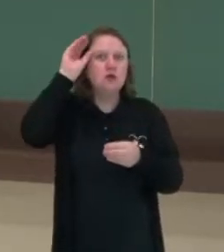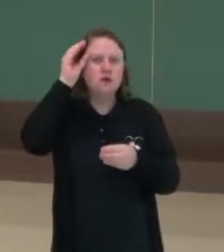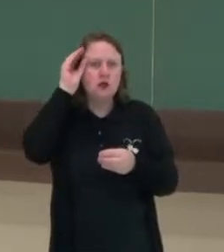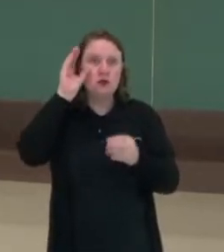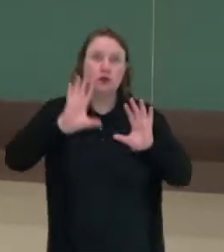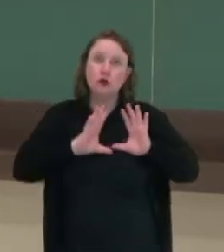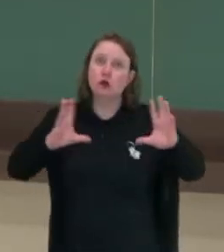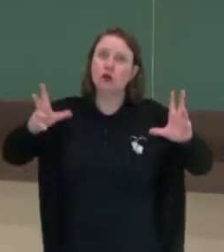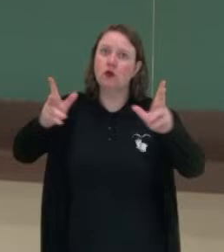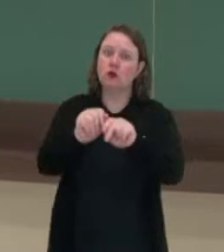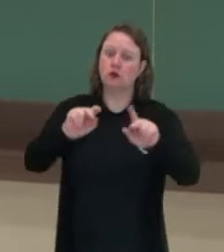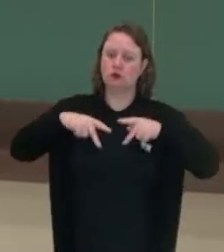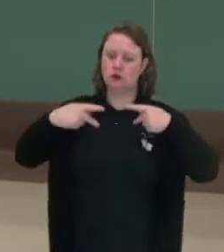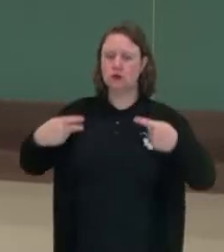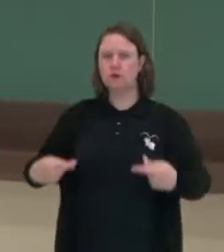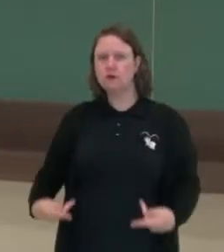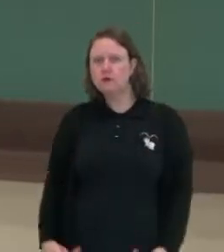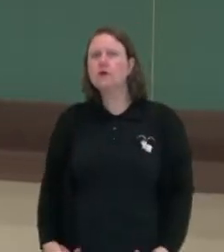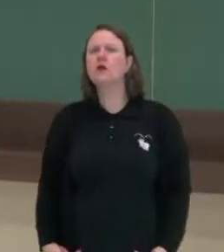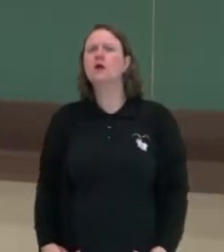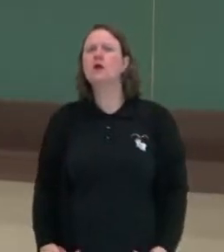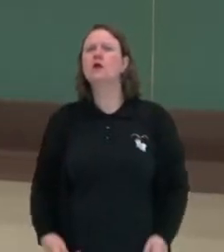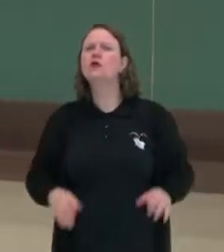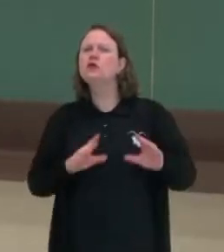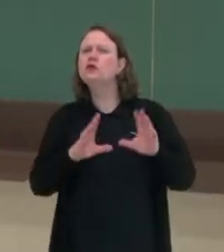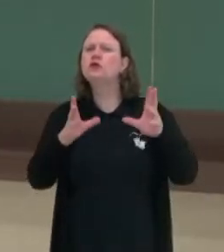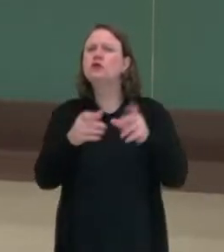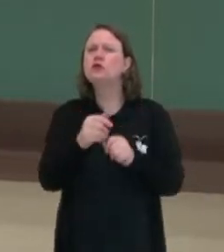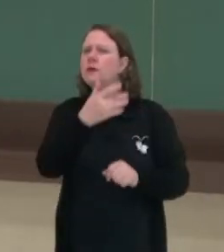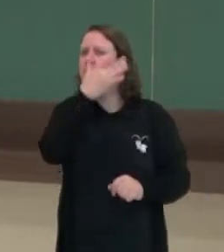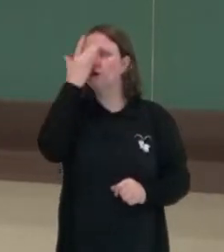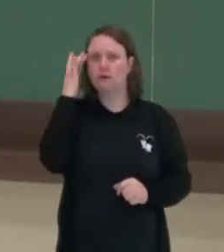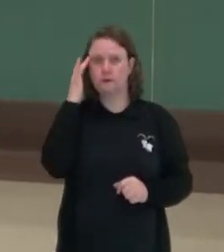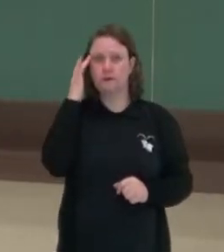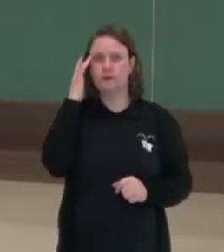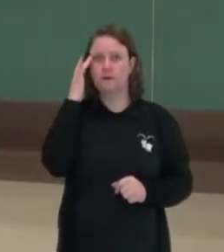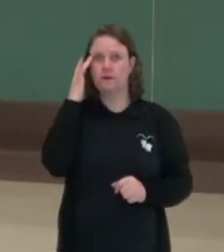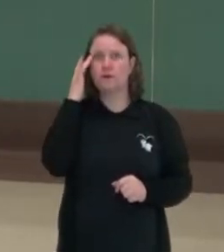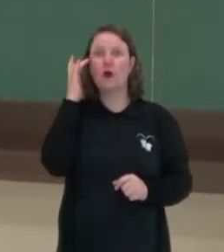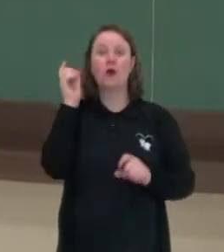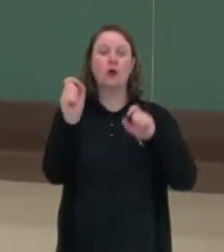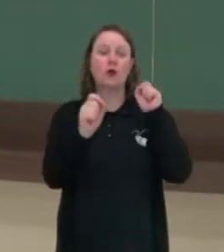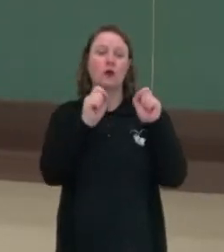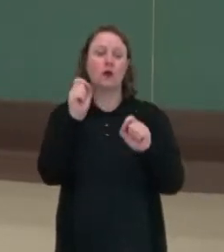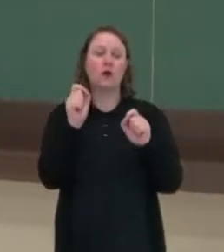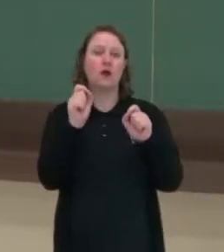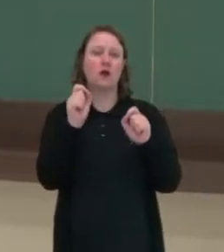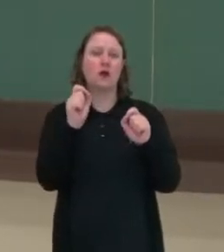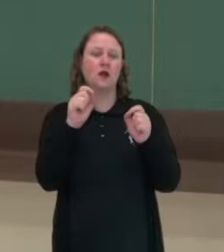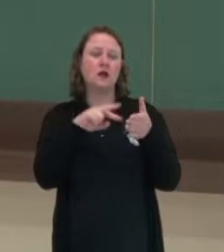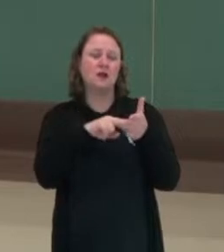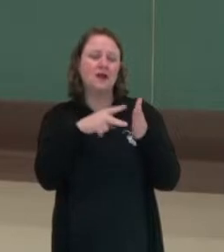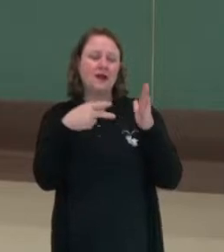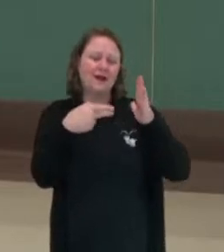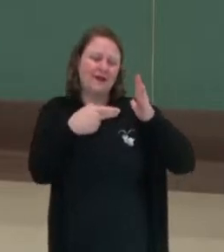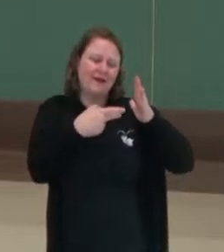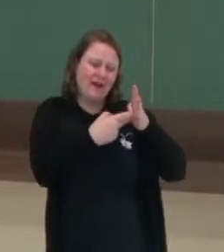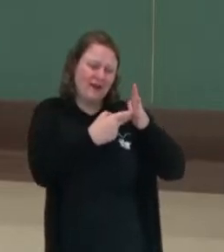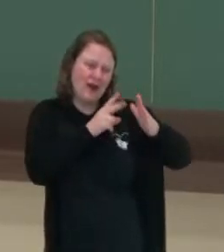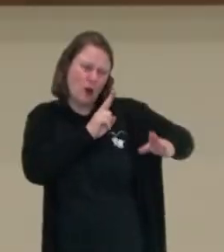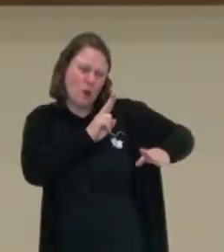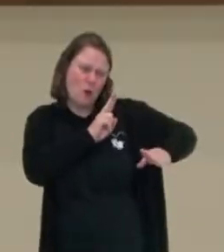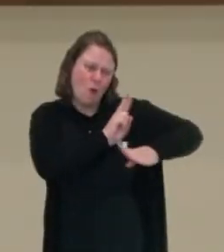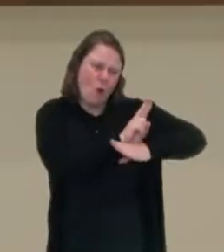humanos, de conscientizar os seres humanos em relação aos cuidados com a natureza,